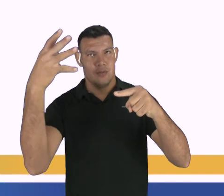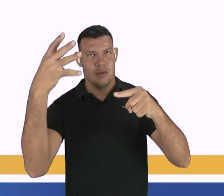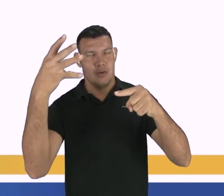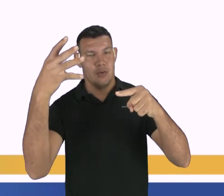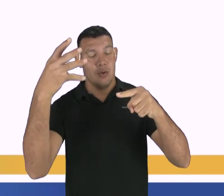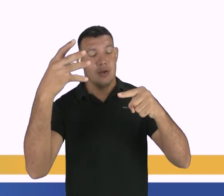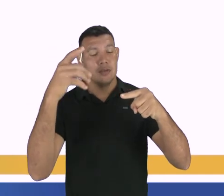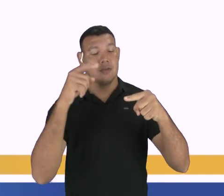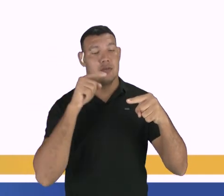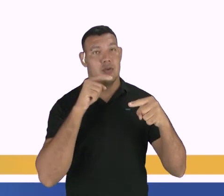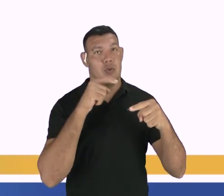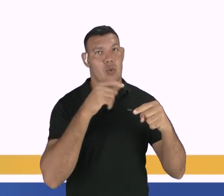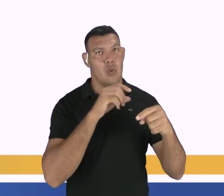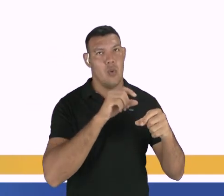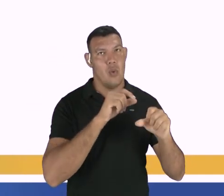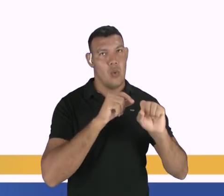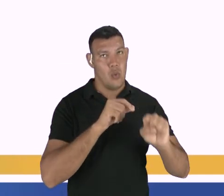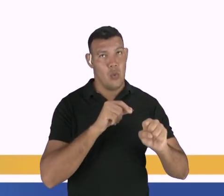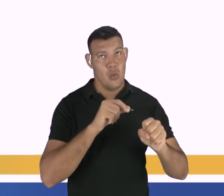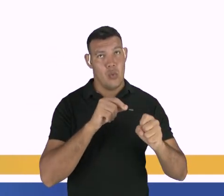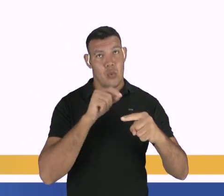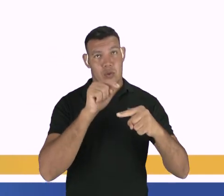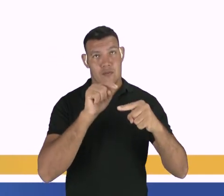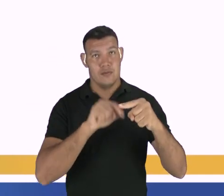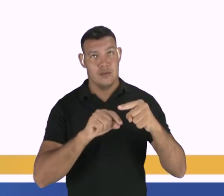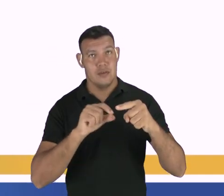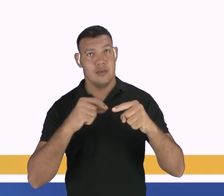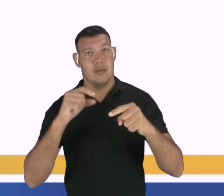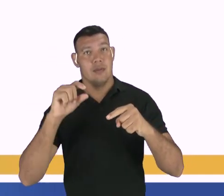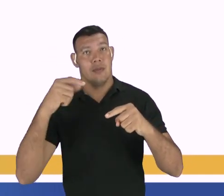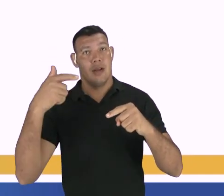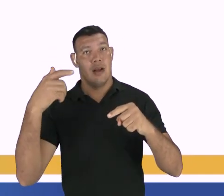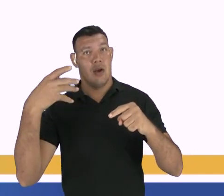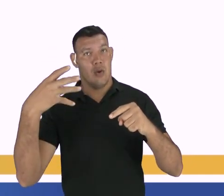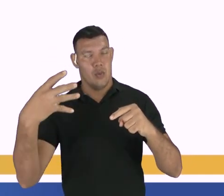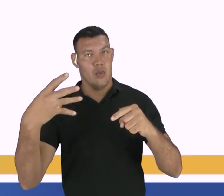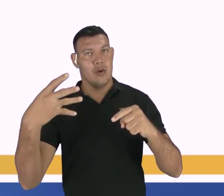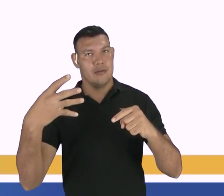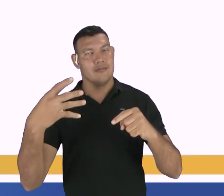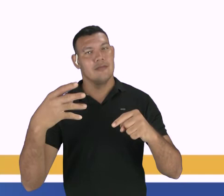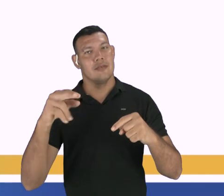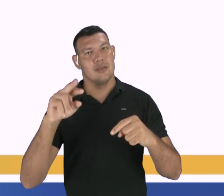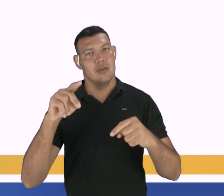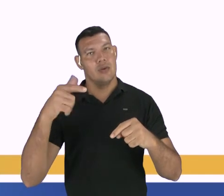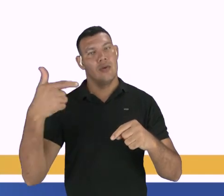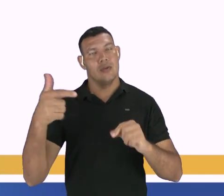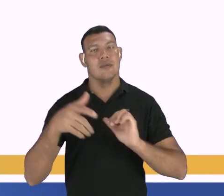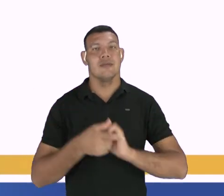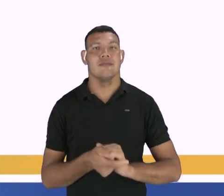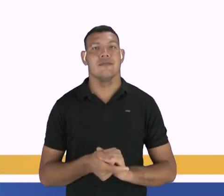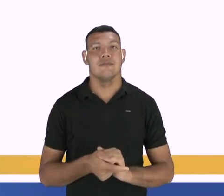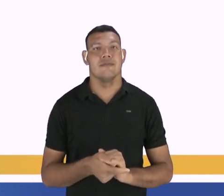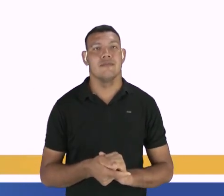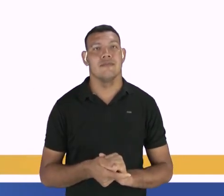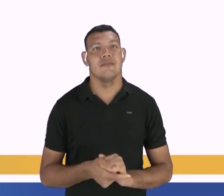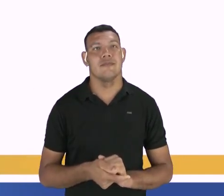dá 1, 4 por 2 dá 2. Então, 1/2, que é a metade do chocolate. Ok?